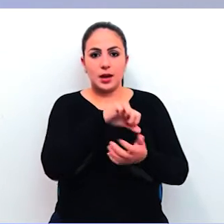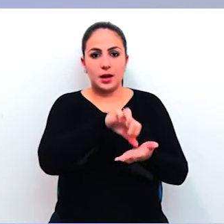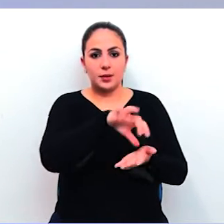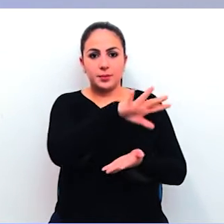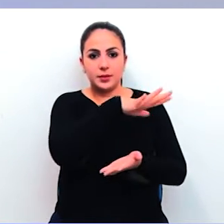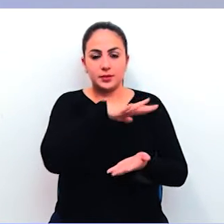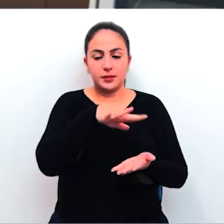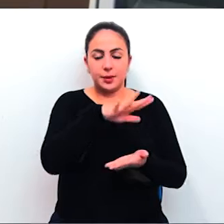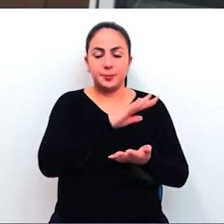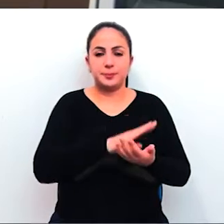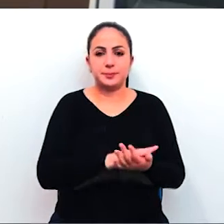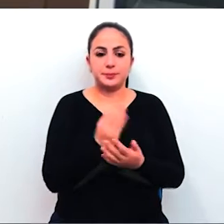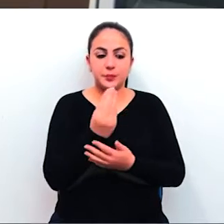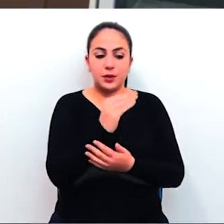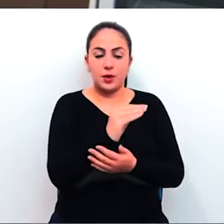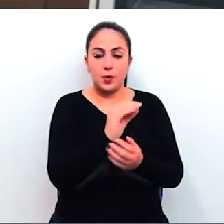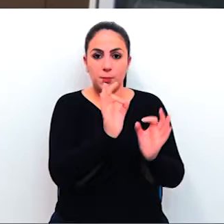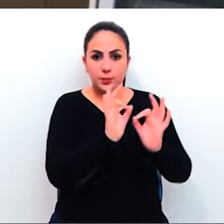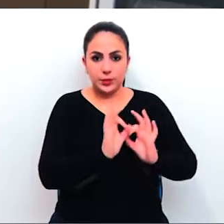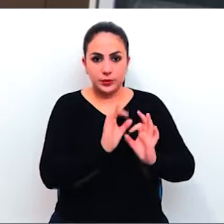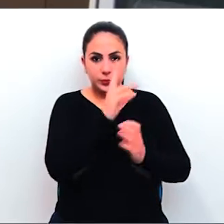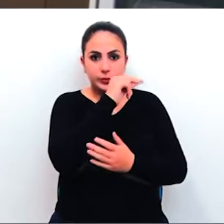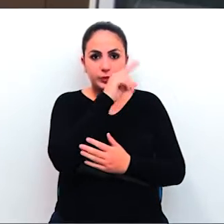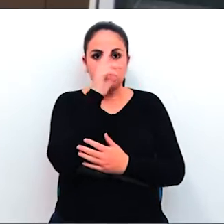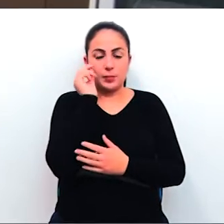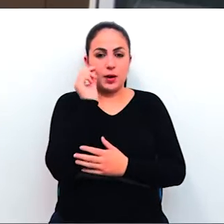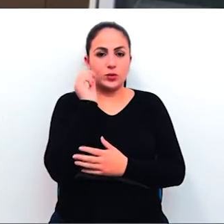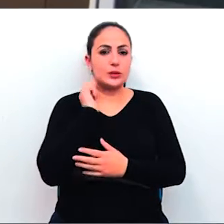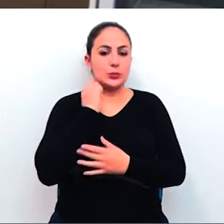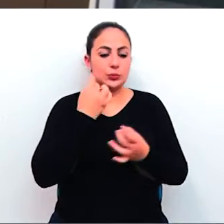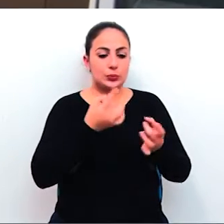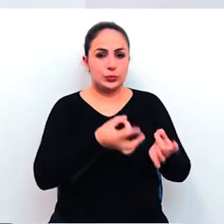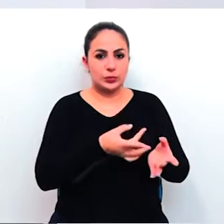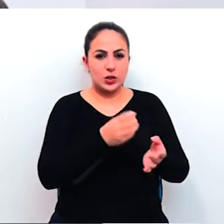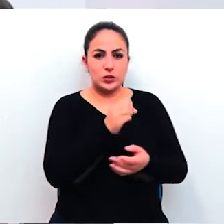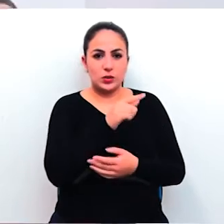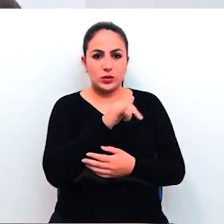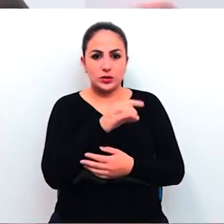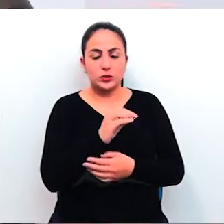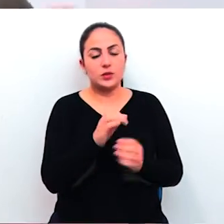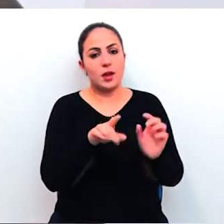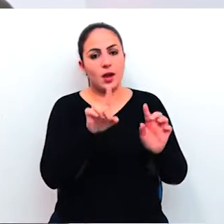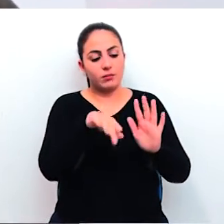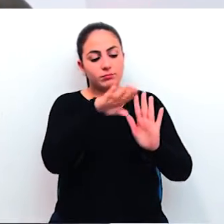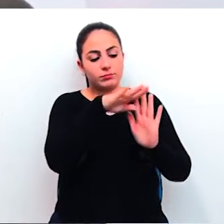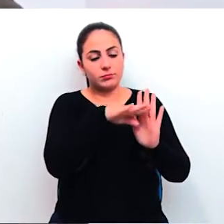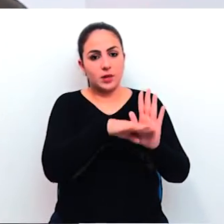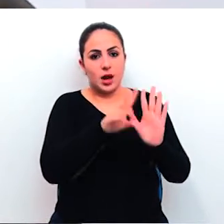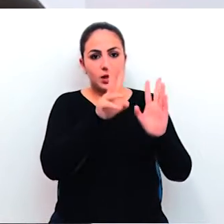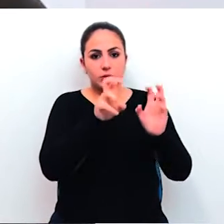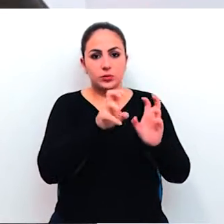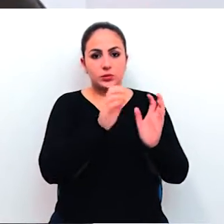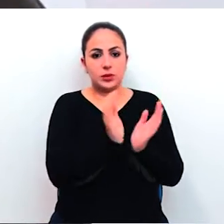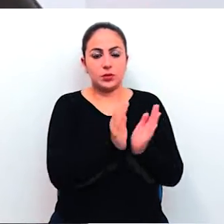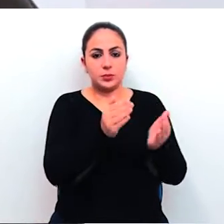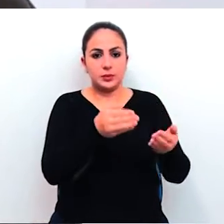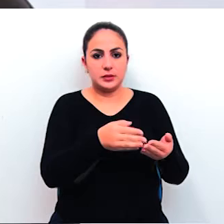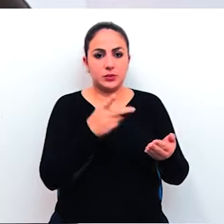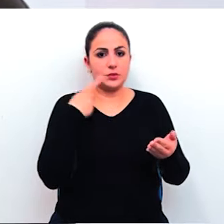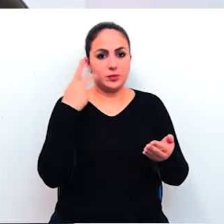ambiental a implementação do plano municipal de resíduos sólidos deverá estar entre as pautas da frente